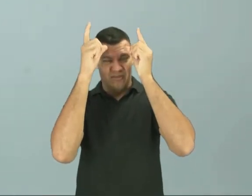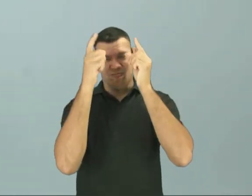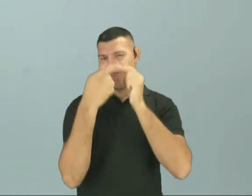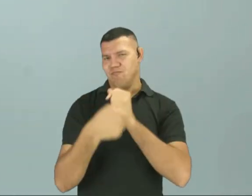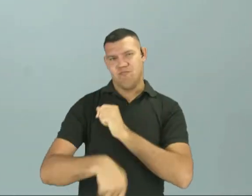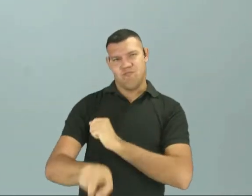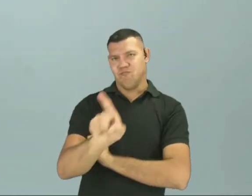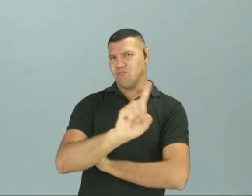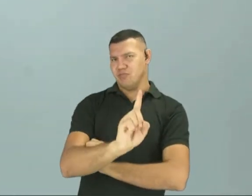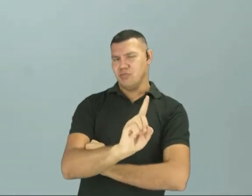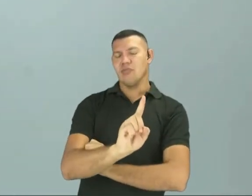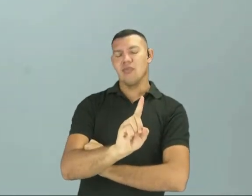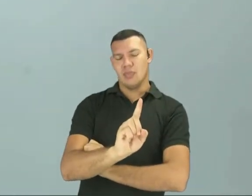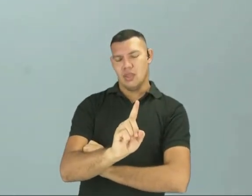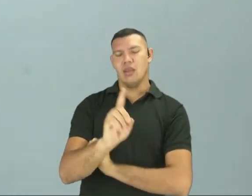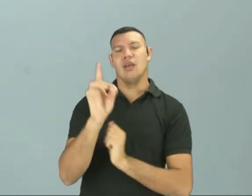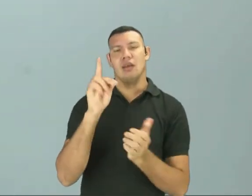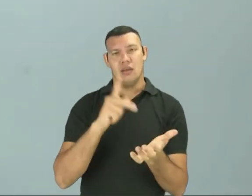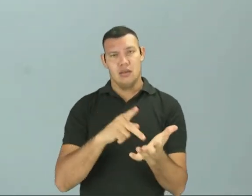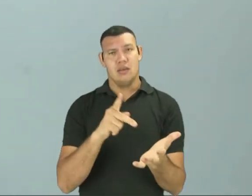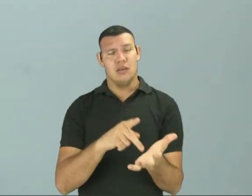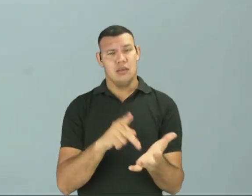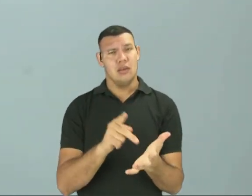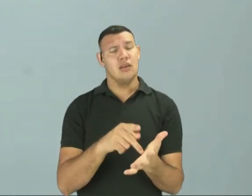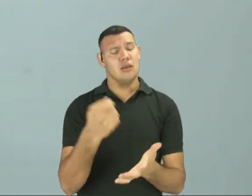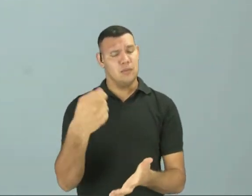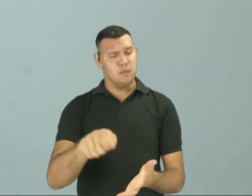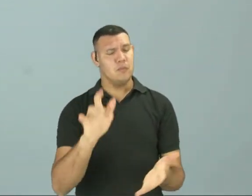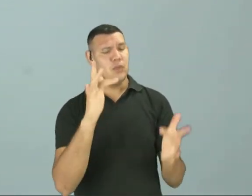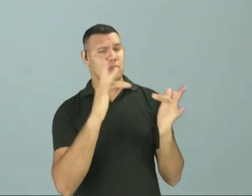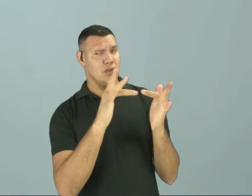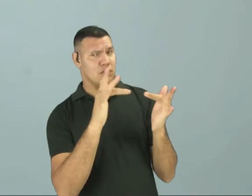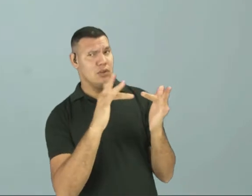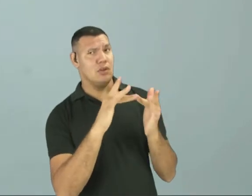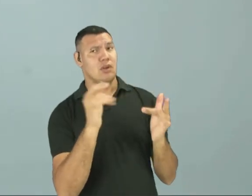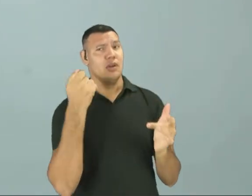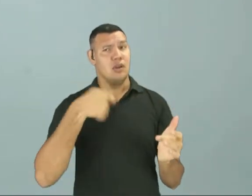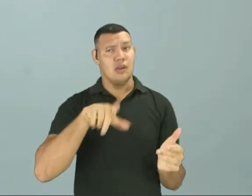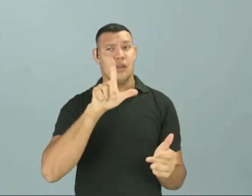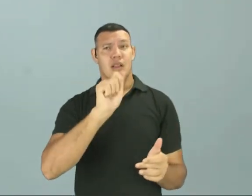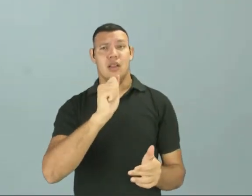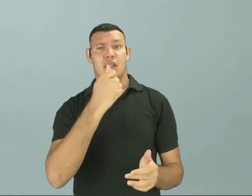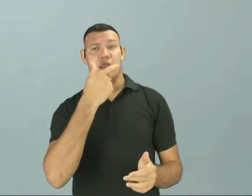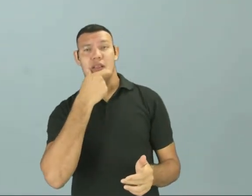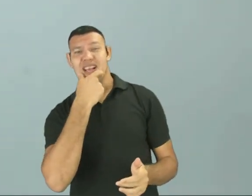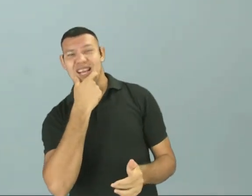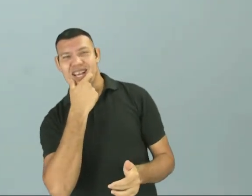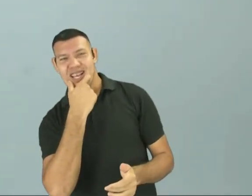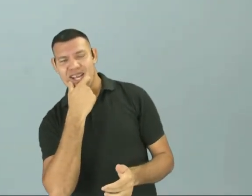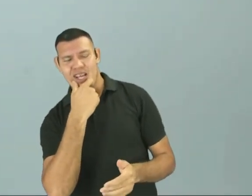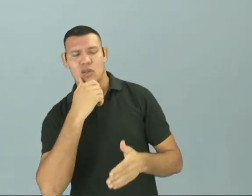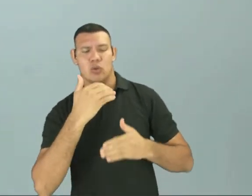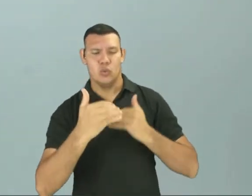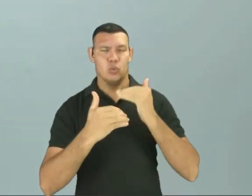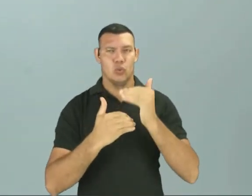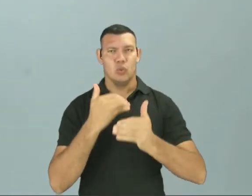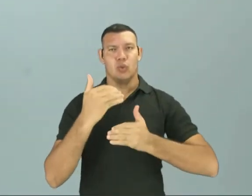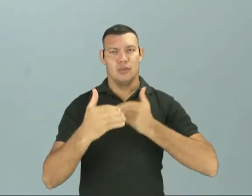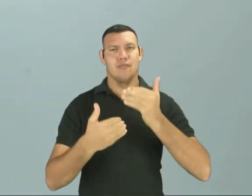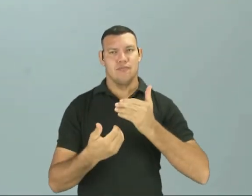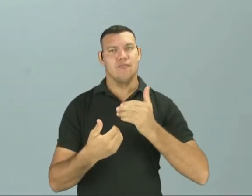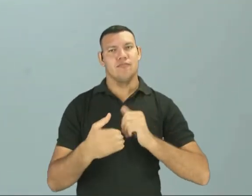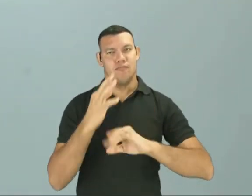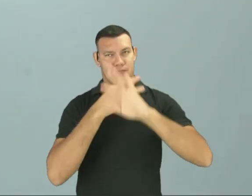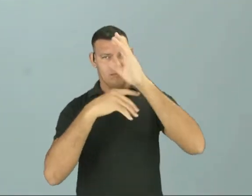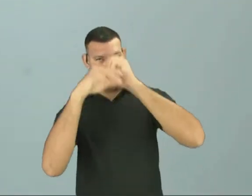você realmente estar familiarizado, estar em contato com a língua inglesa e vai aprendendo aos poucos. Mas hoje nós vamos